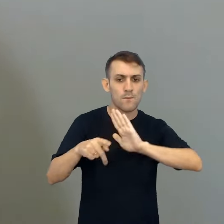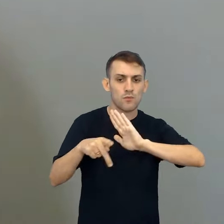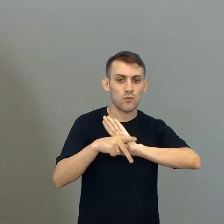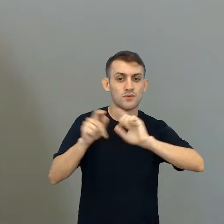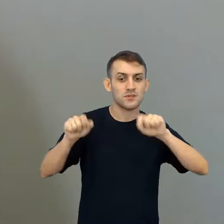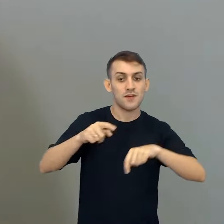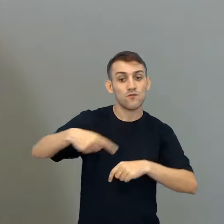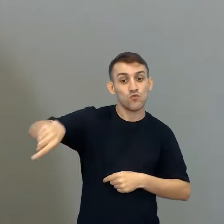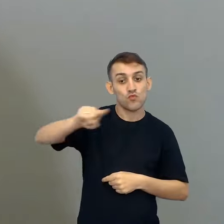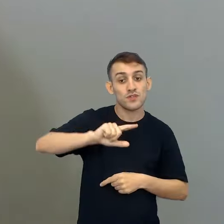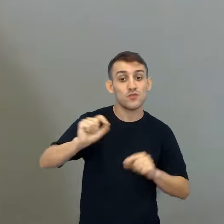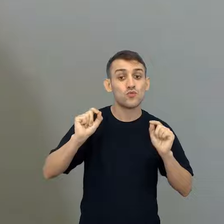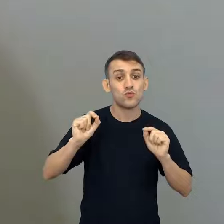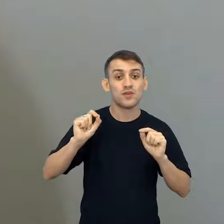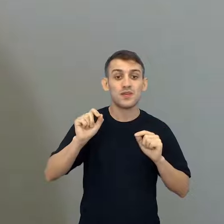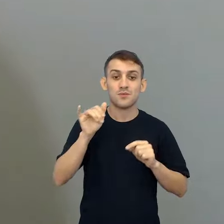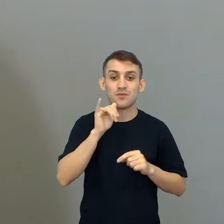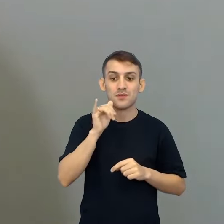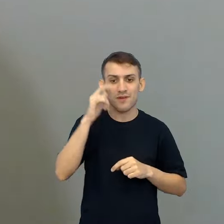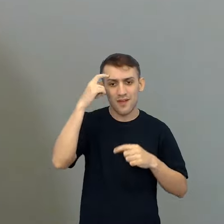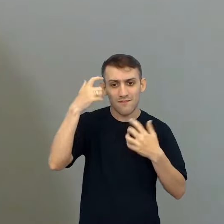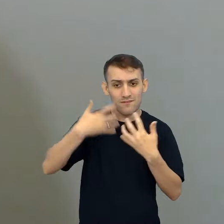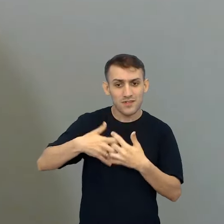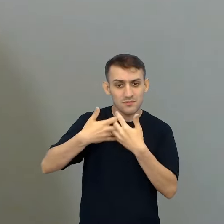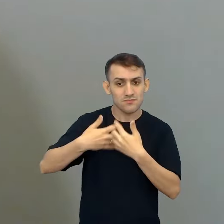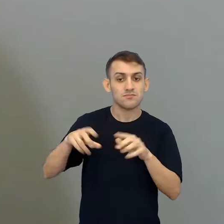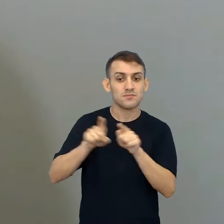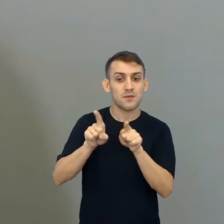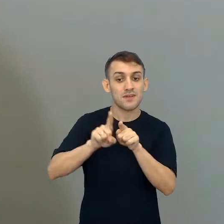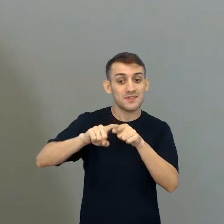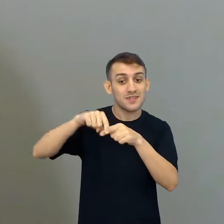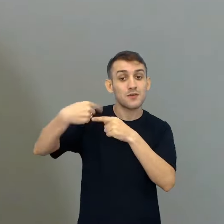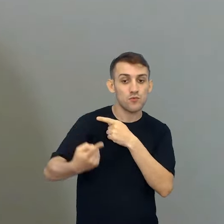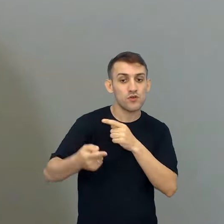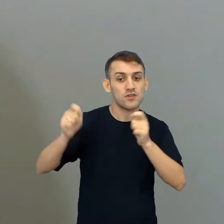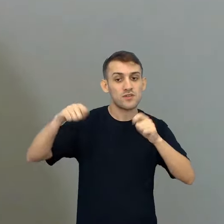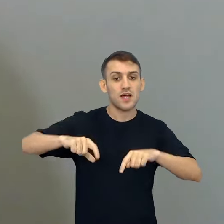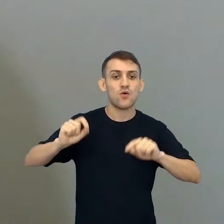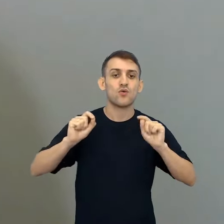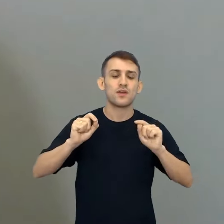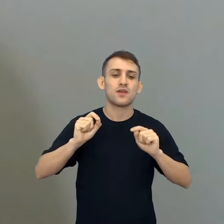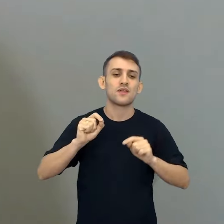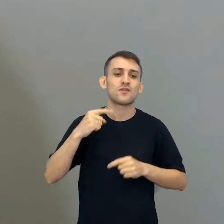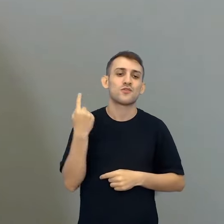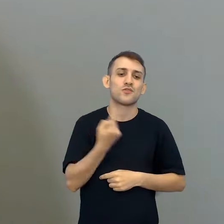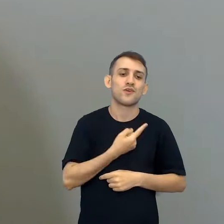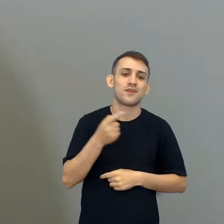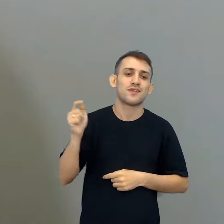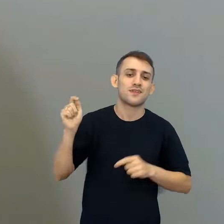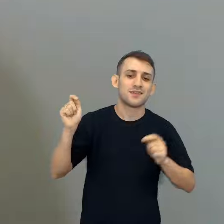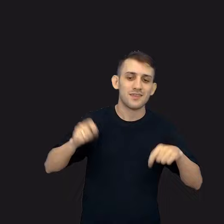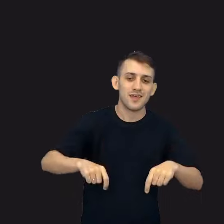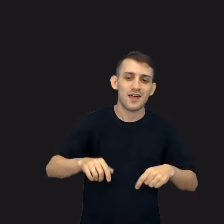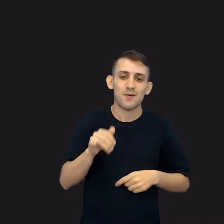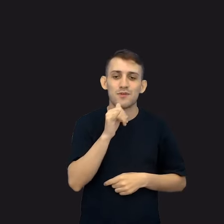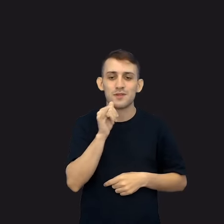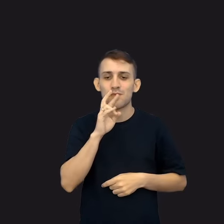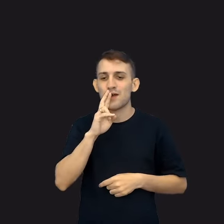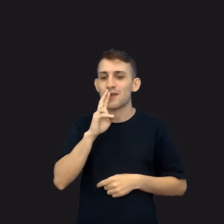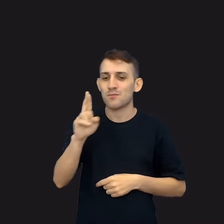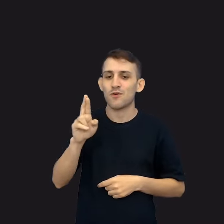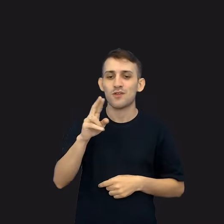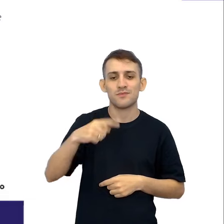que vocês possam refletir, mas em seguida nós podemos aqui e teremos, né, que dar uma possível resposta